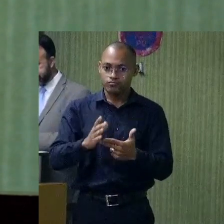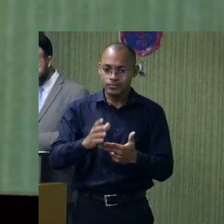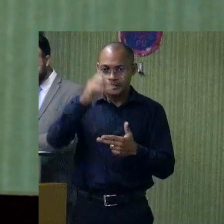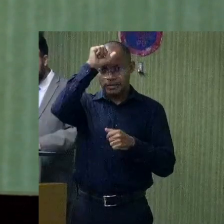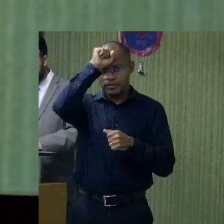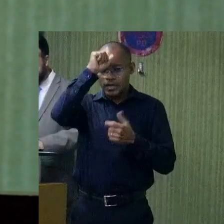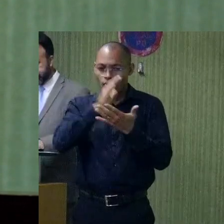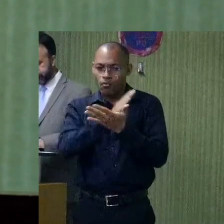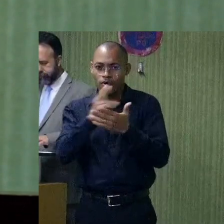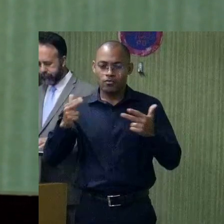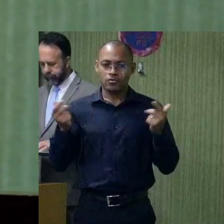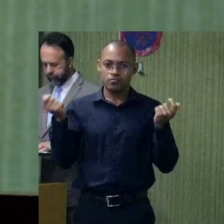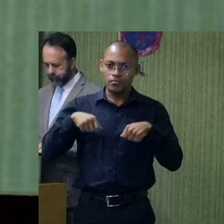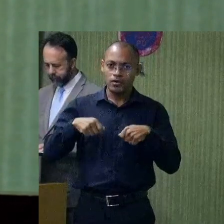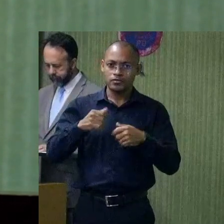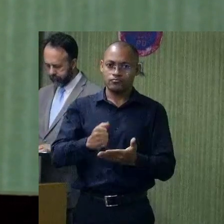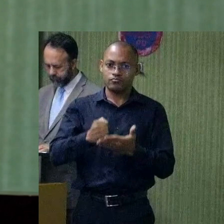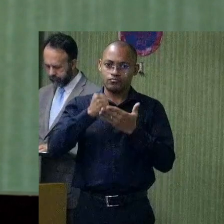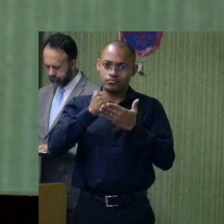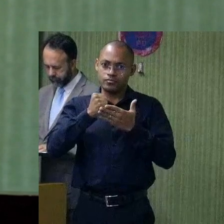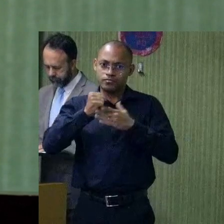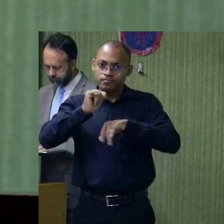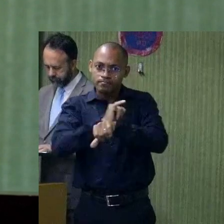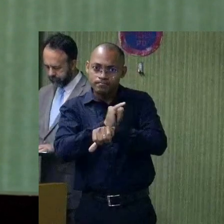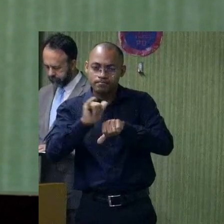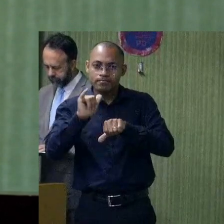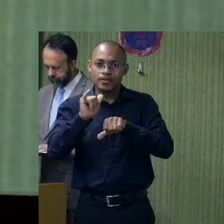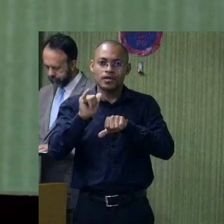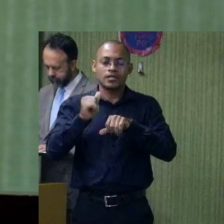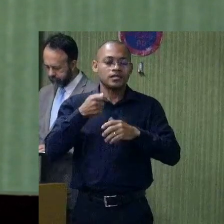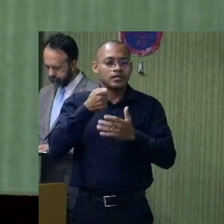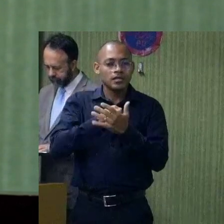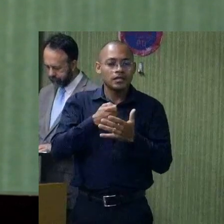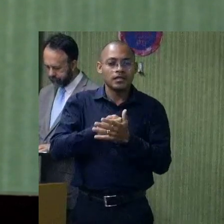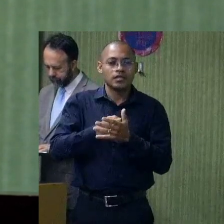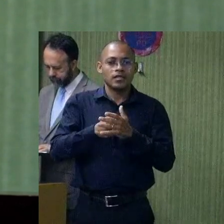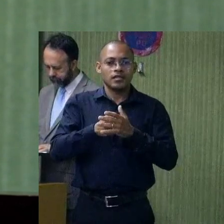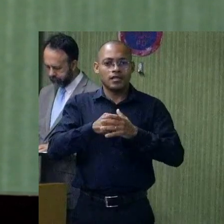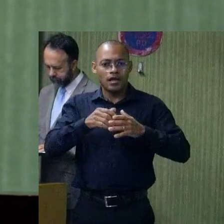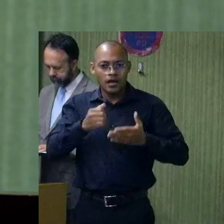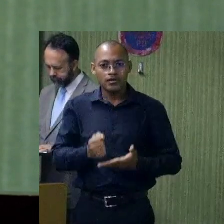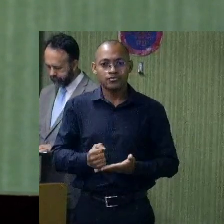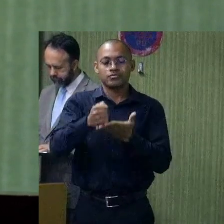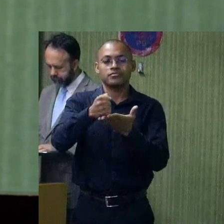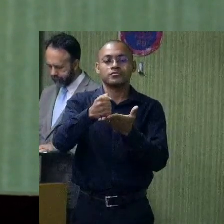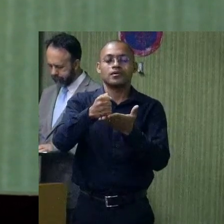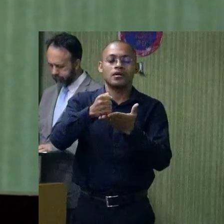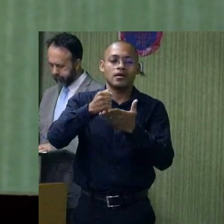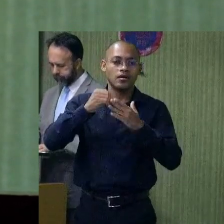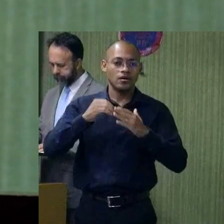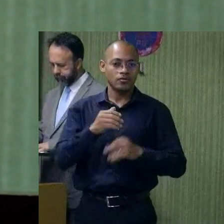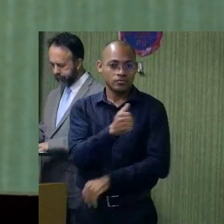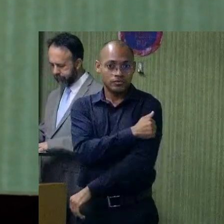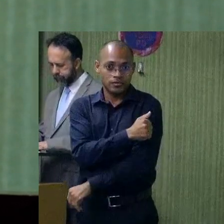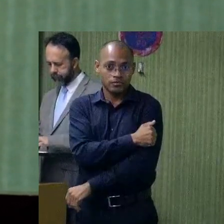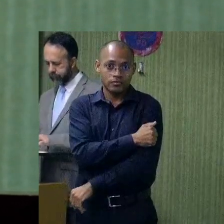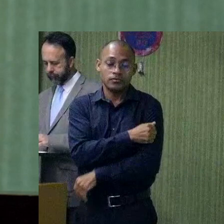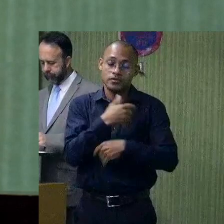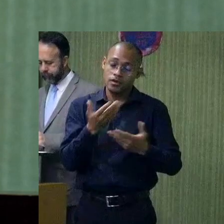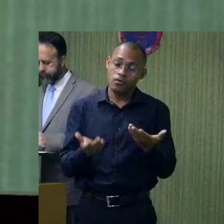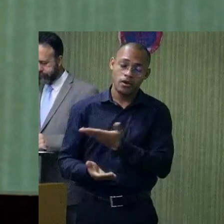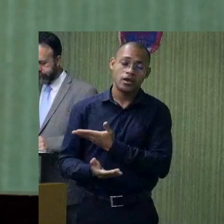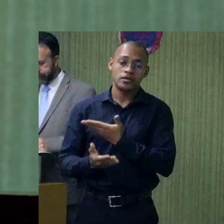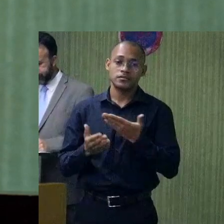que que sejam de alguma forma que minimizem que sejam em prol desses alunos né Então essa esse tipo de